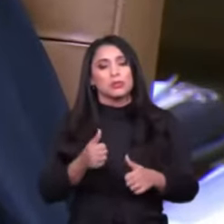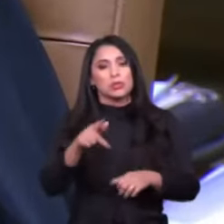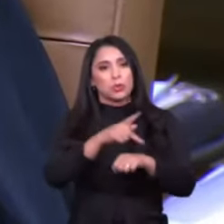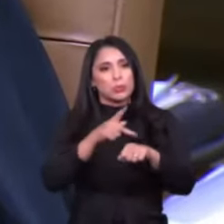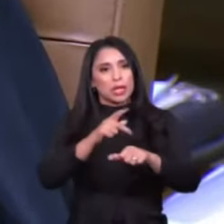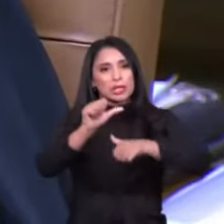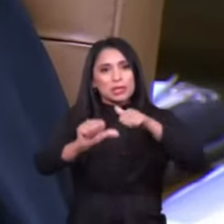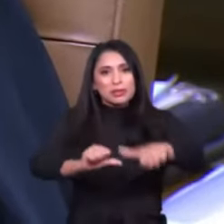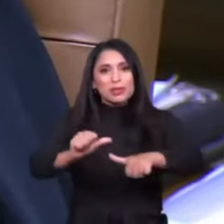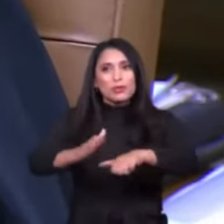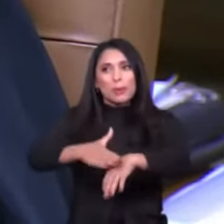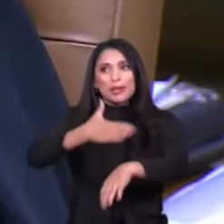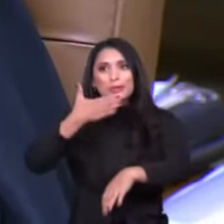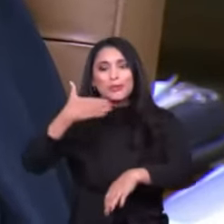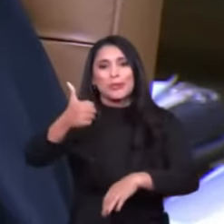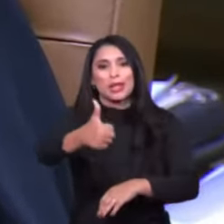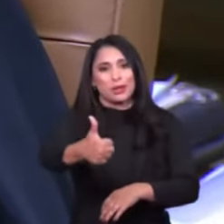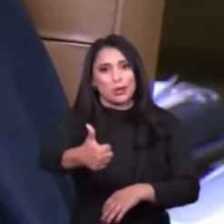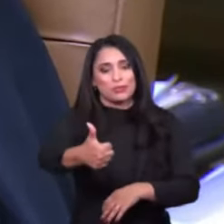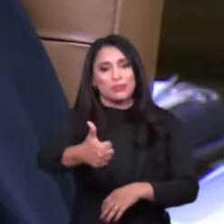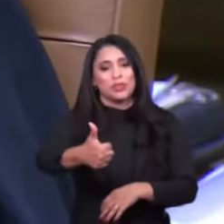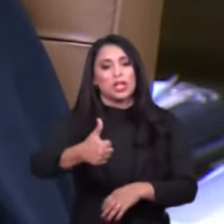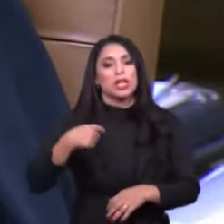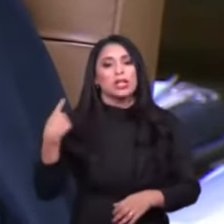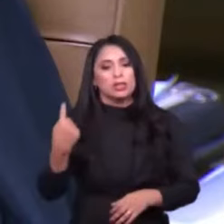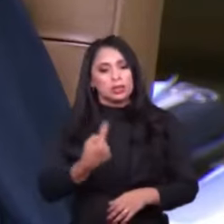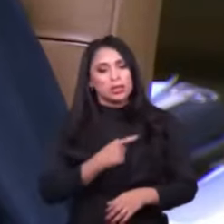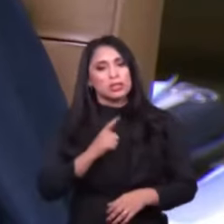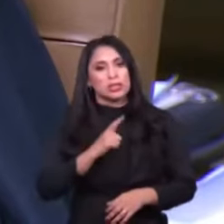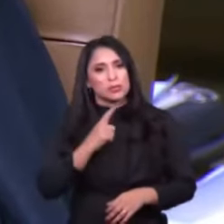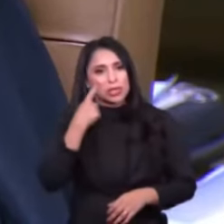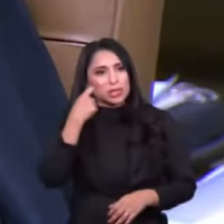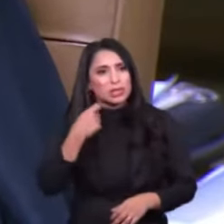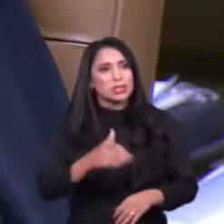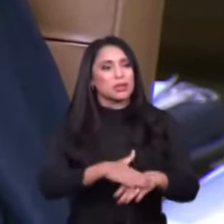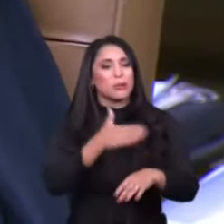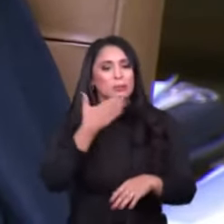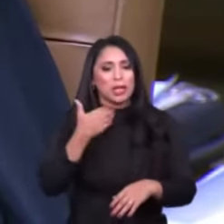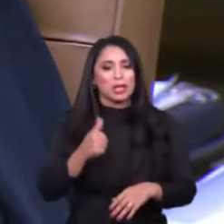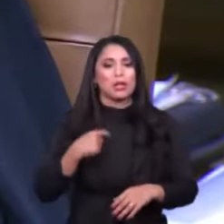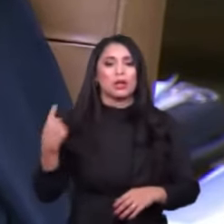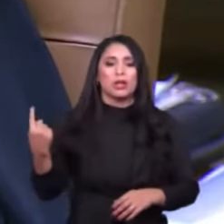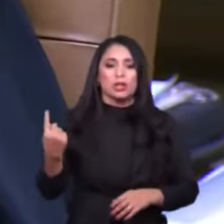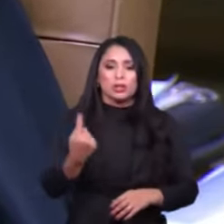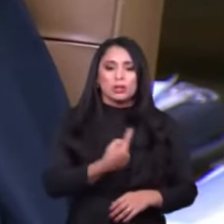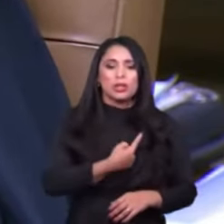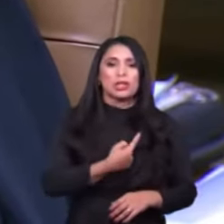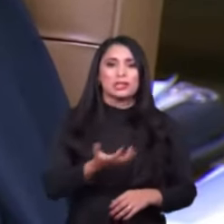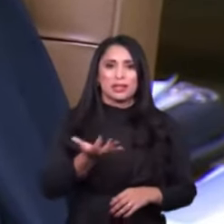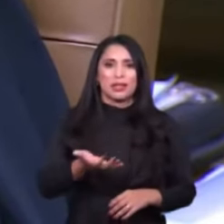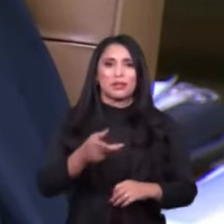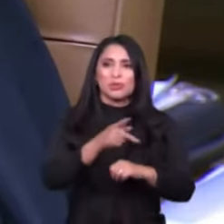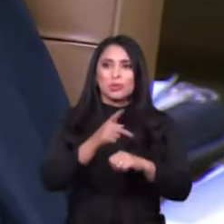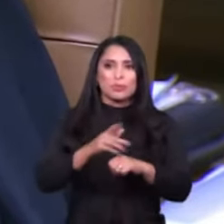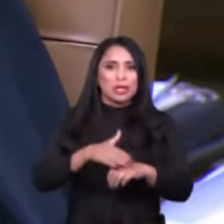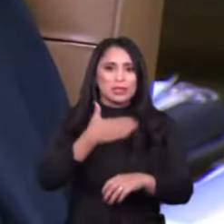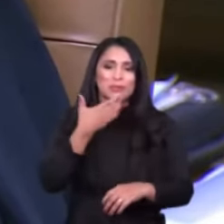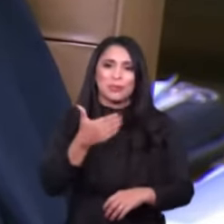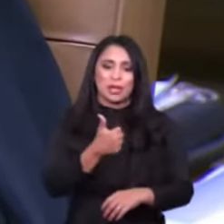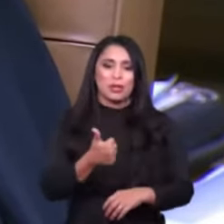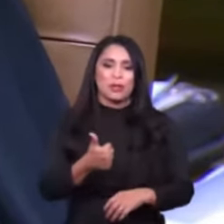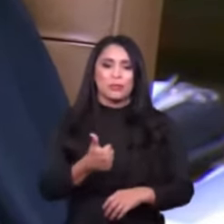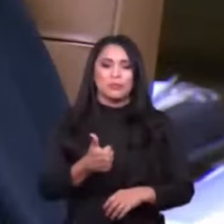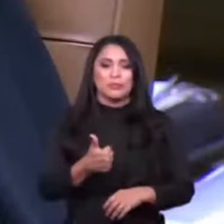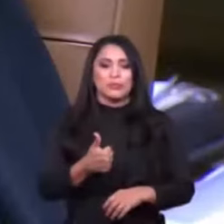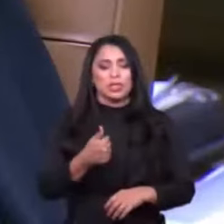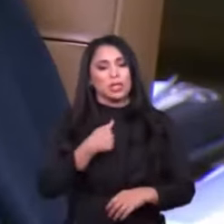melhor. Todos somos bem-intencionados, todos estamos querendo o melhor para o nosso país. E eu fiquei